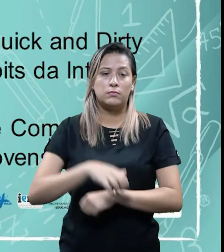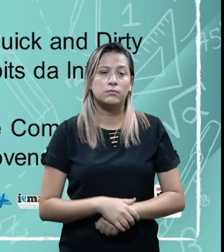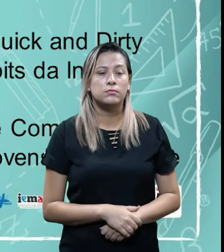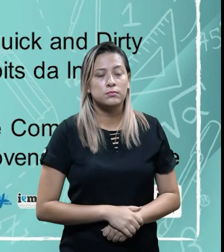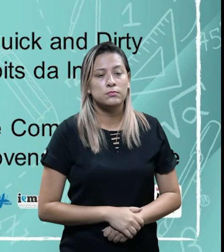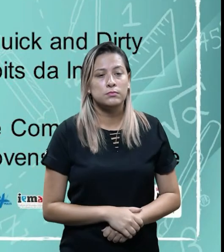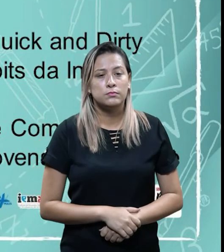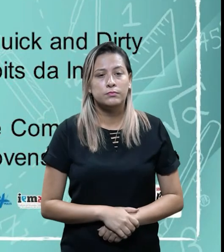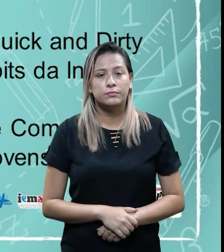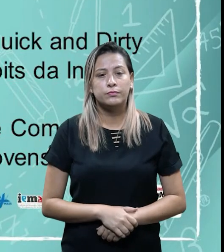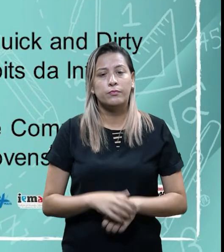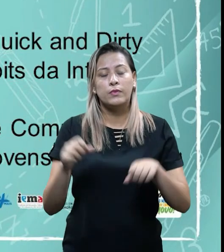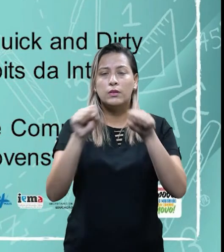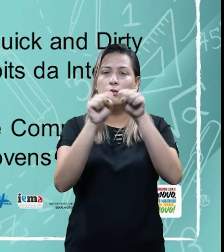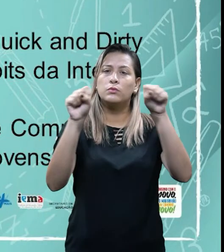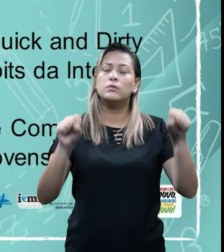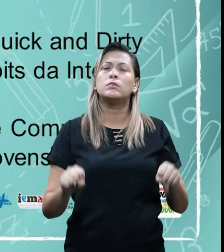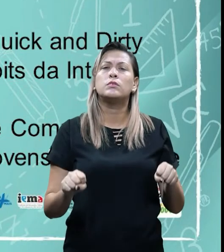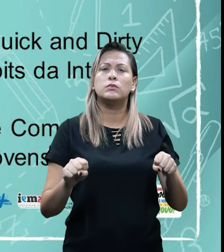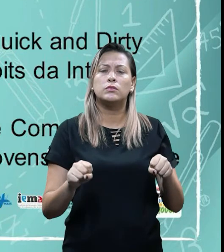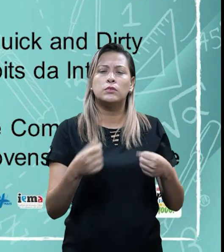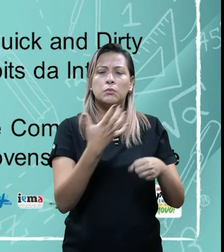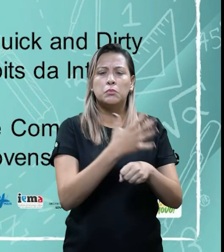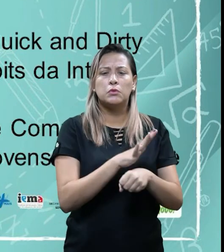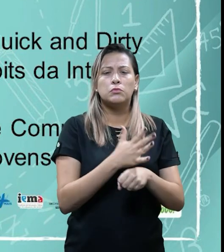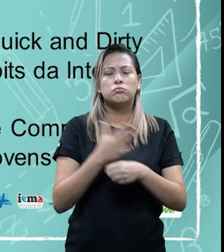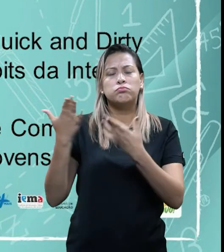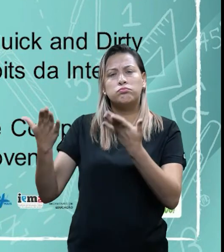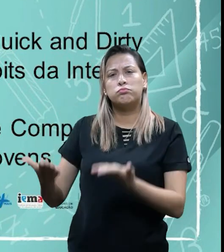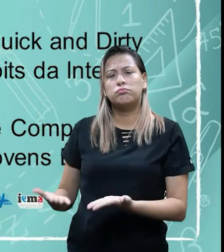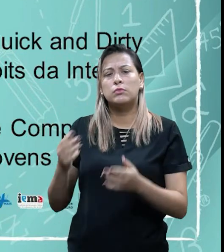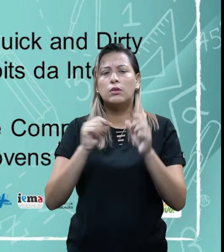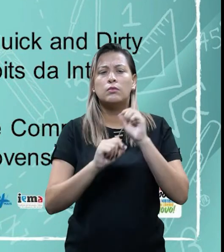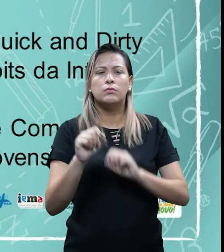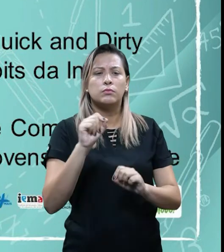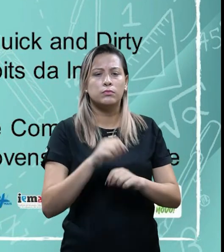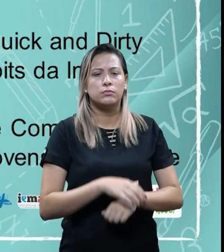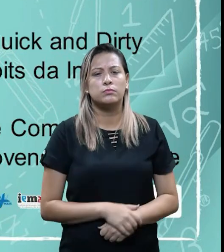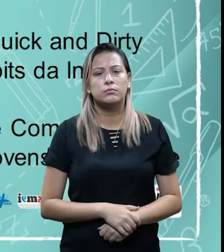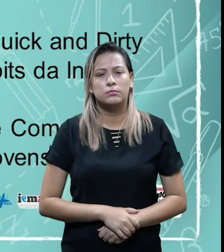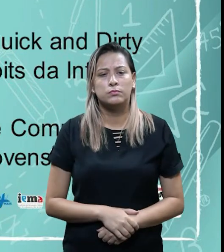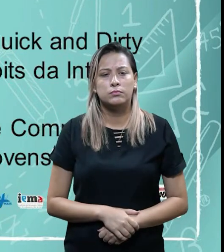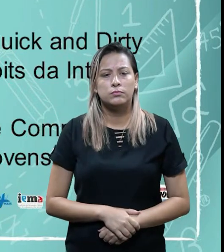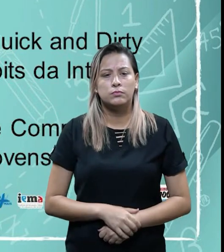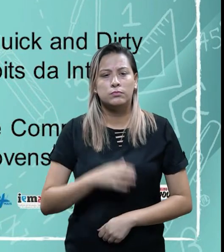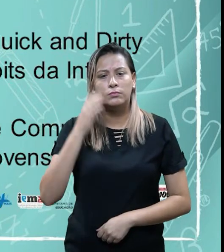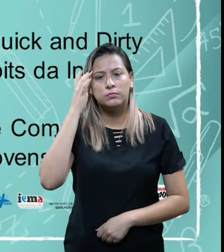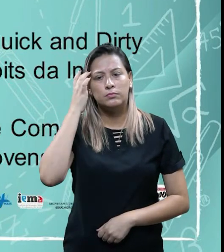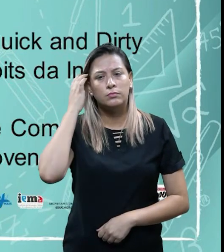sistema operacional? O sistema operacional, SO, é um software básico de um PC, um